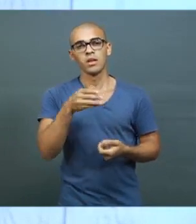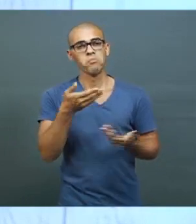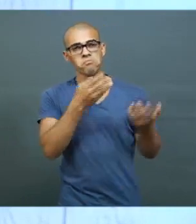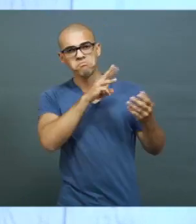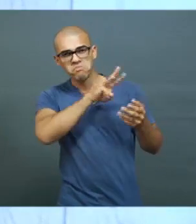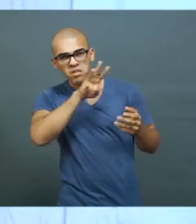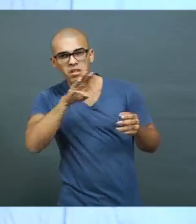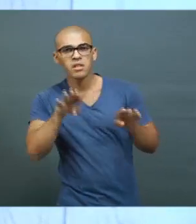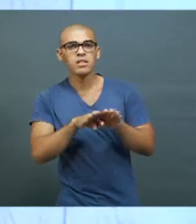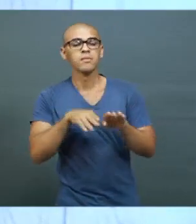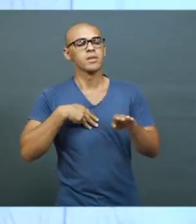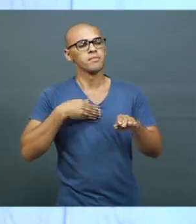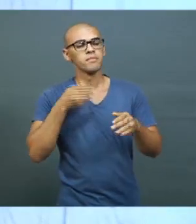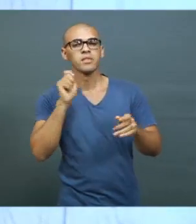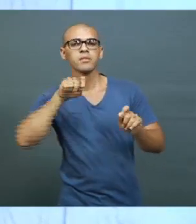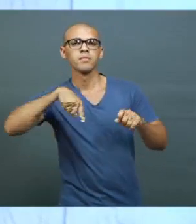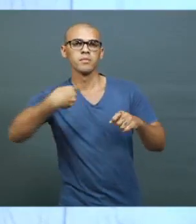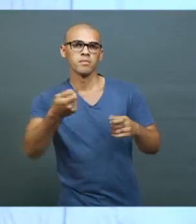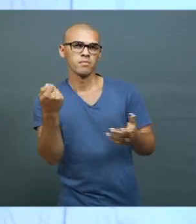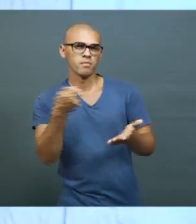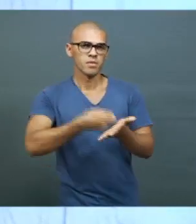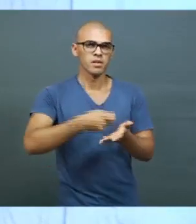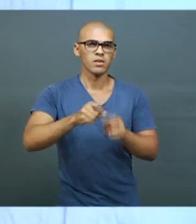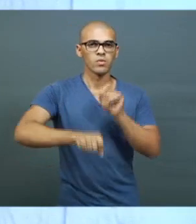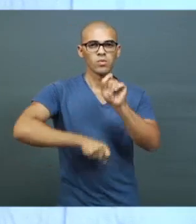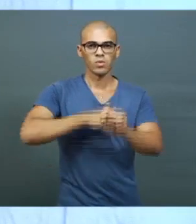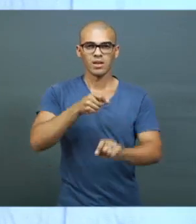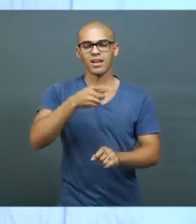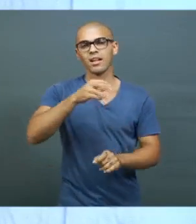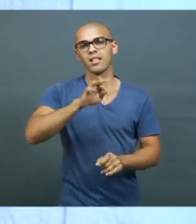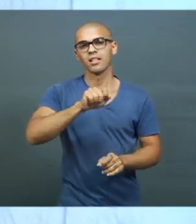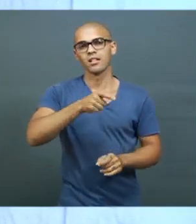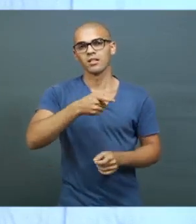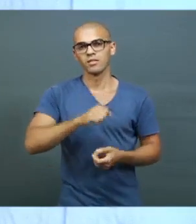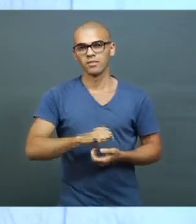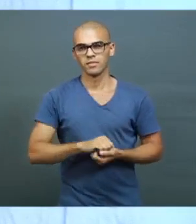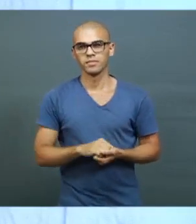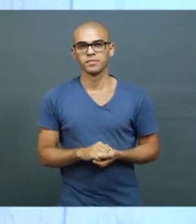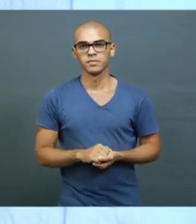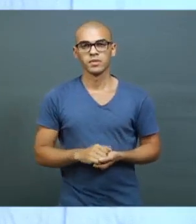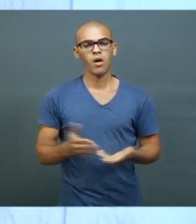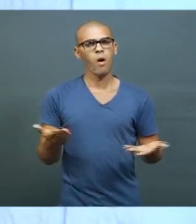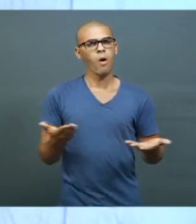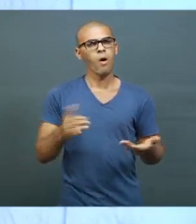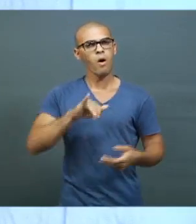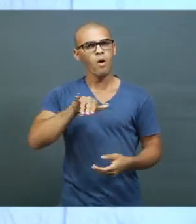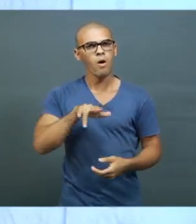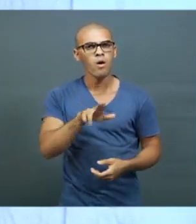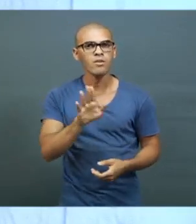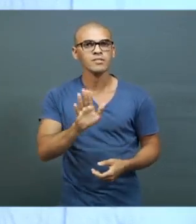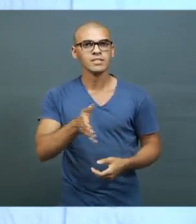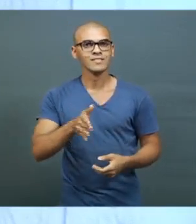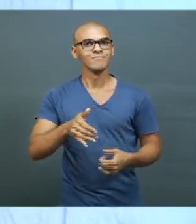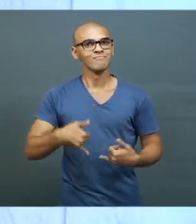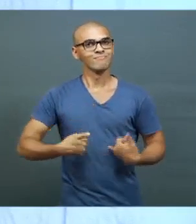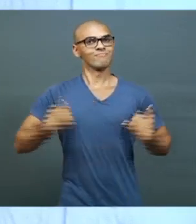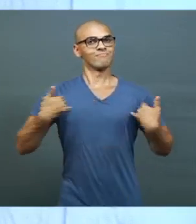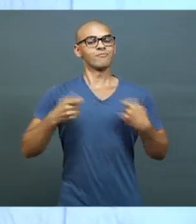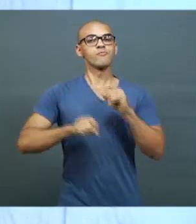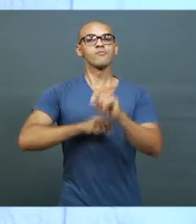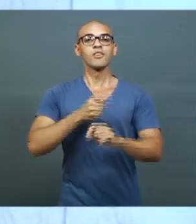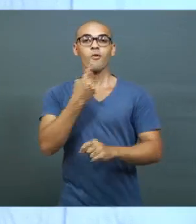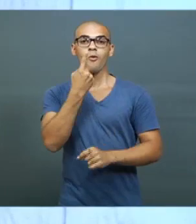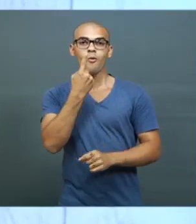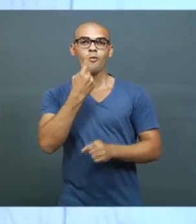e fazer o pagamento da taxa de inscrição. Hoje o Jornal da UFO completa um ano de existência. Vamos recordar